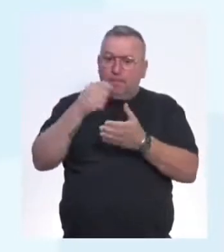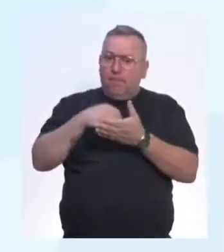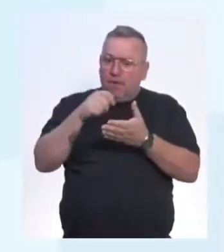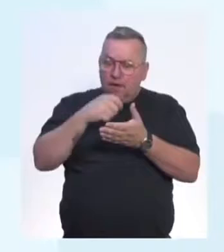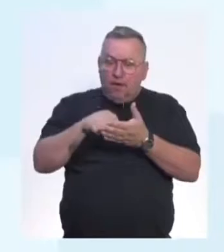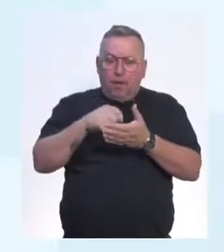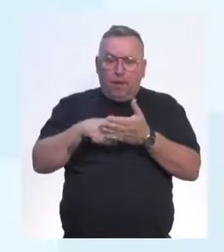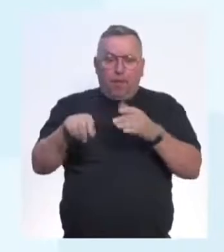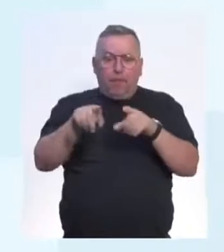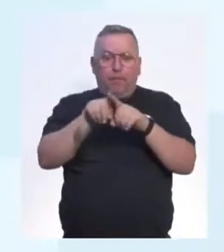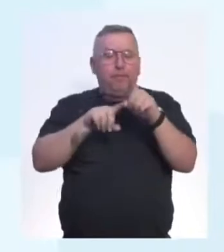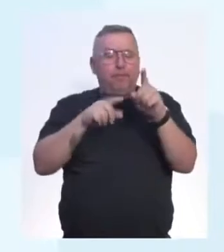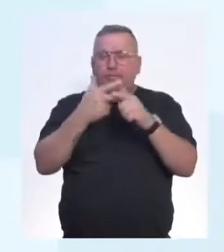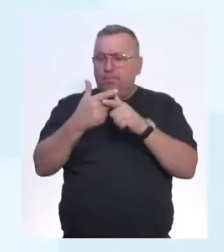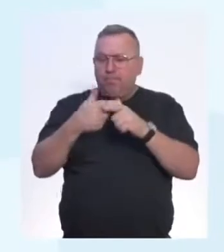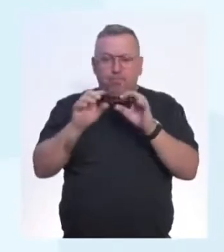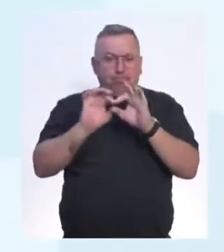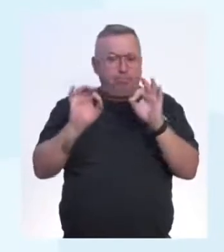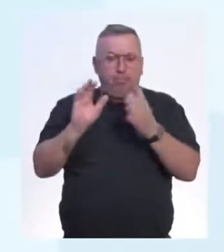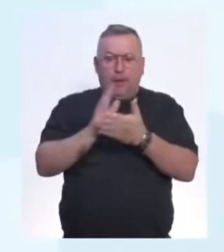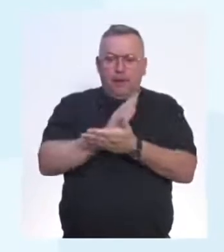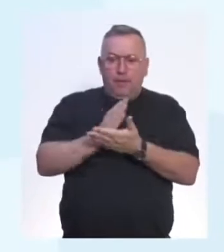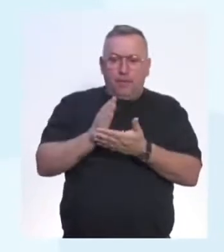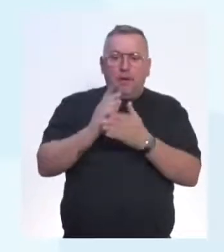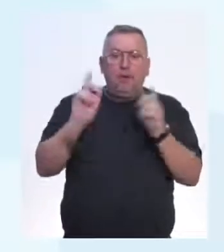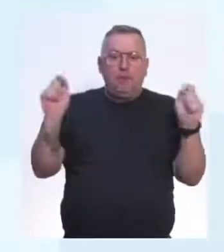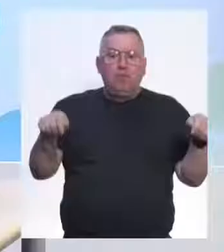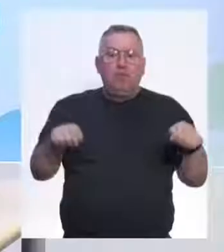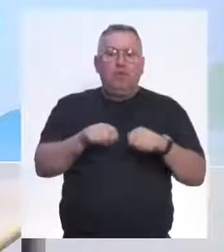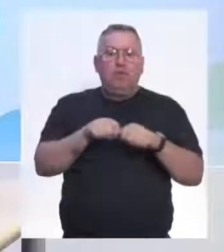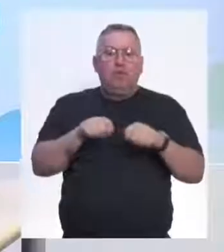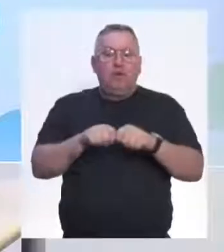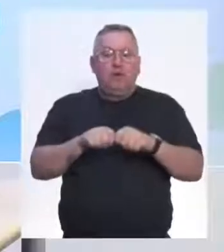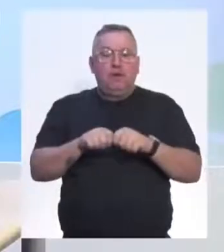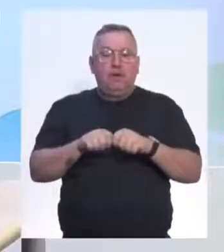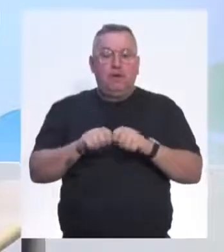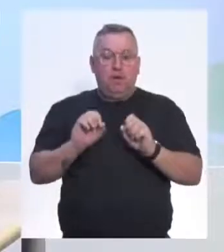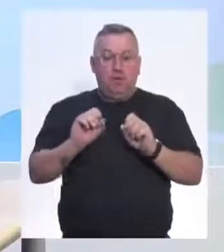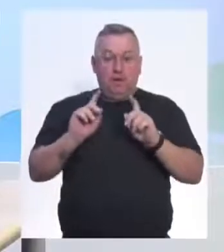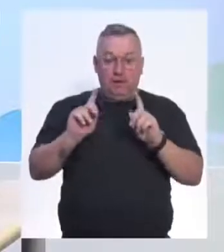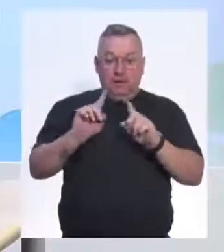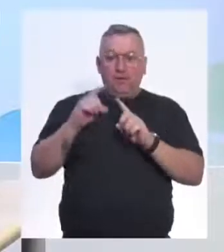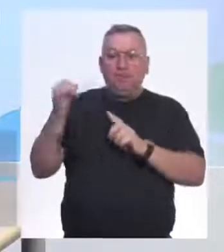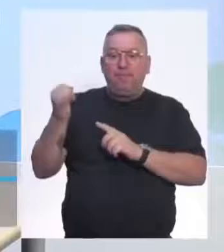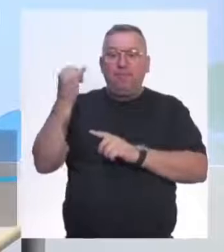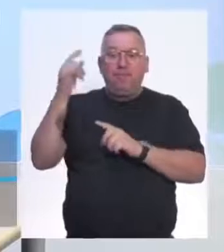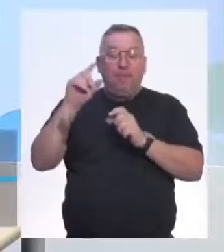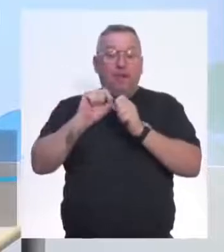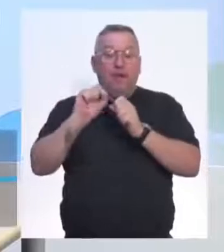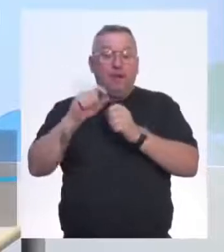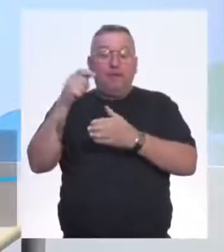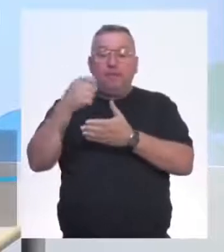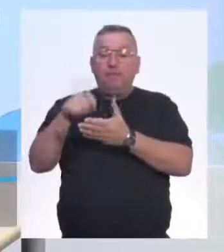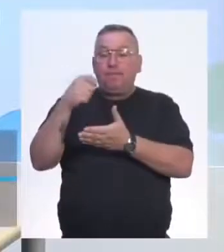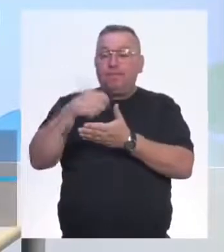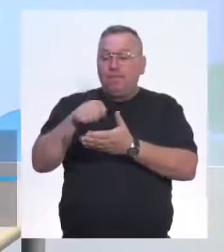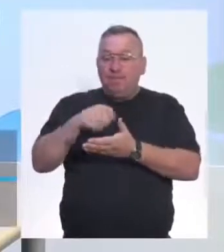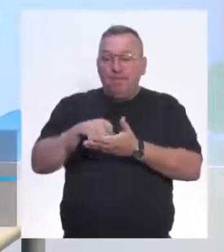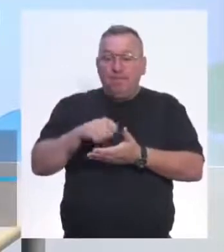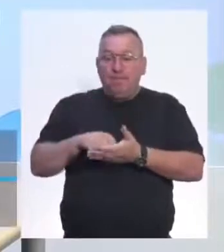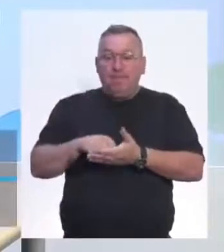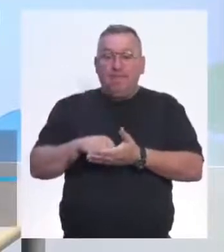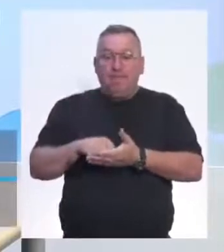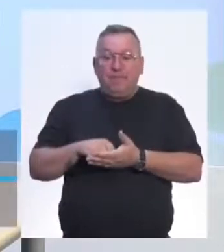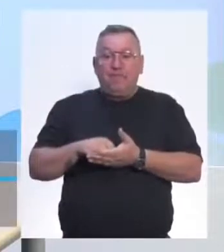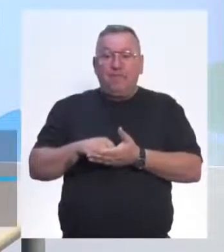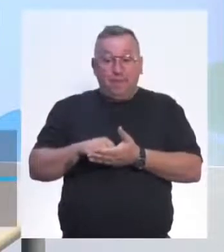do caderno, deixa lá separado, que aí nós vamos fazer, né, Ale? É isso mesmo, gente. O importante é fazer as anotações, né, Jonas?